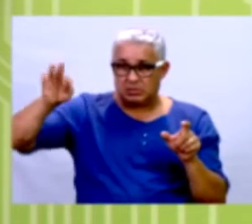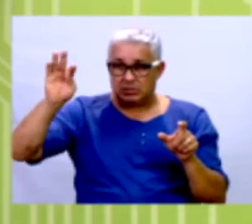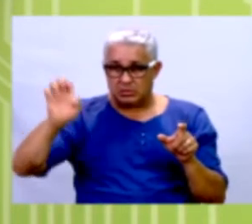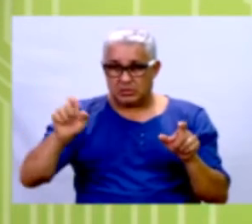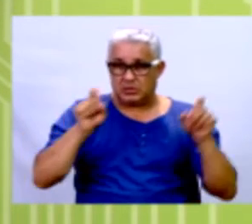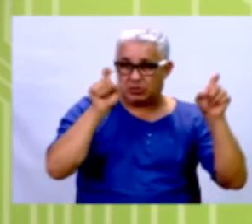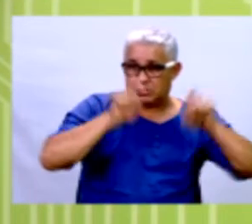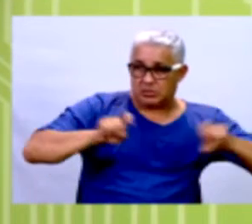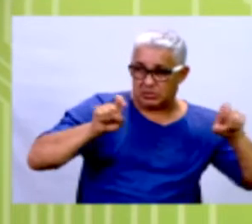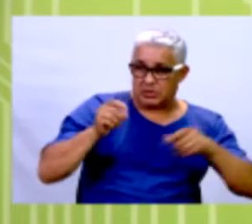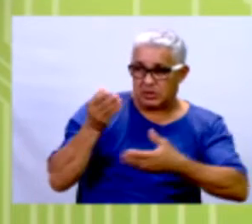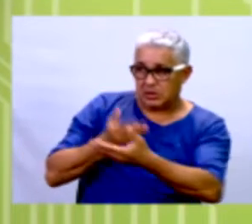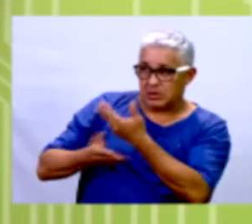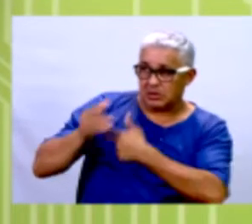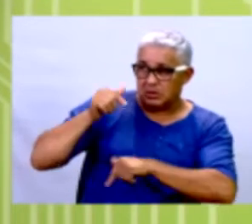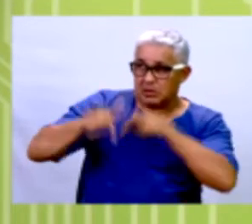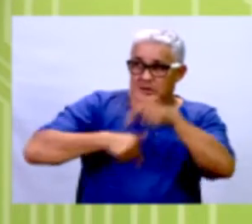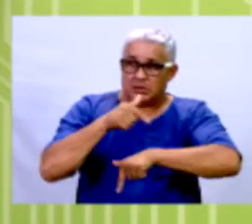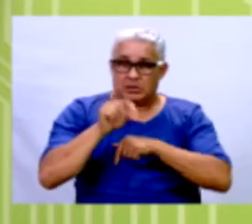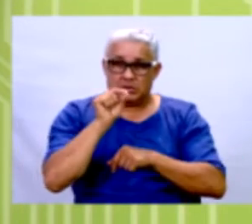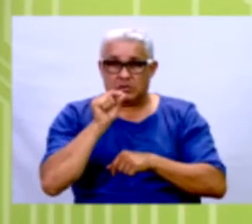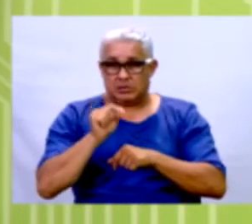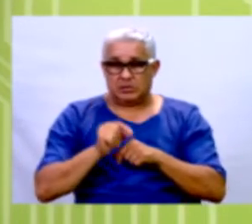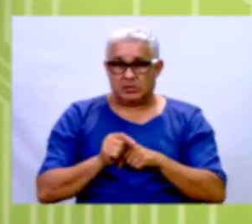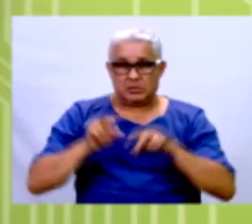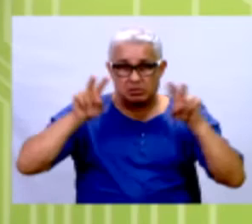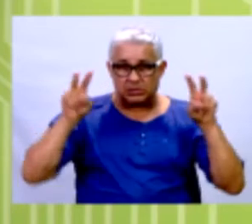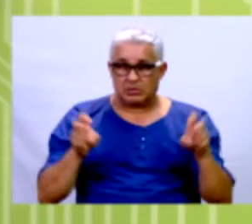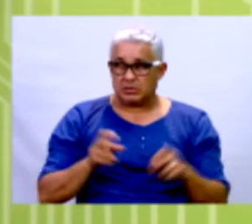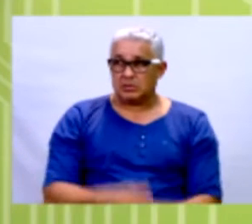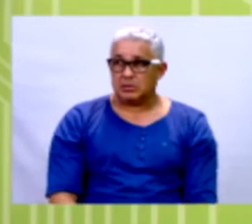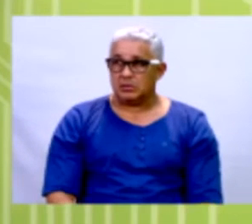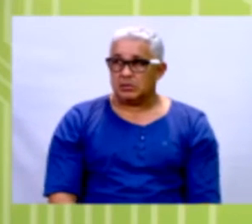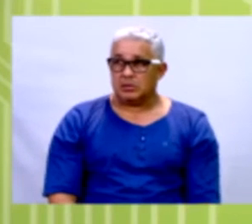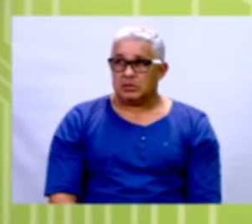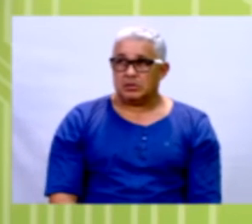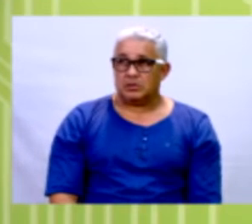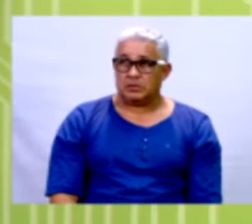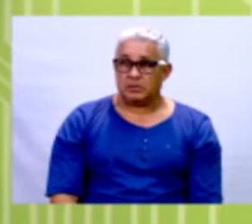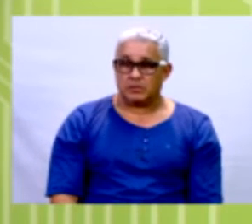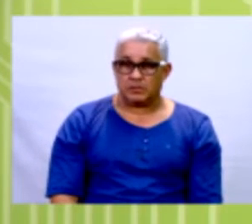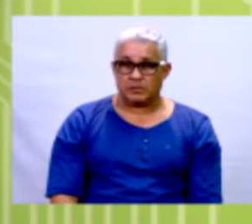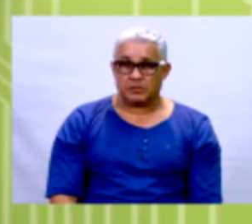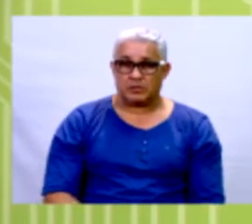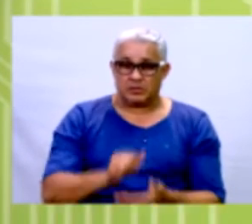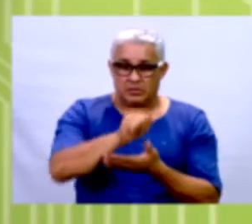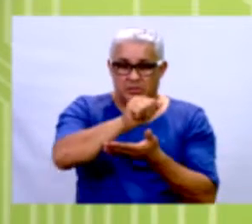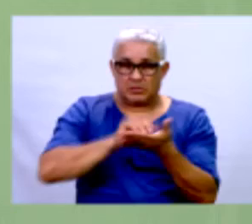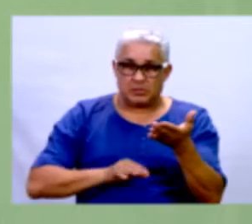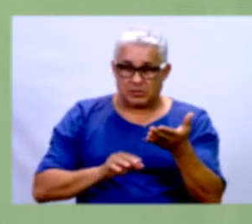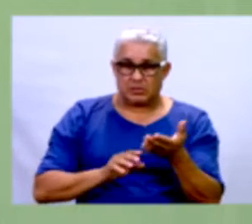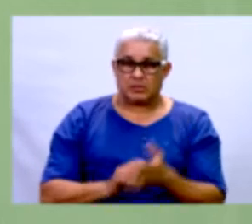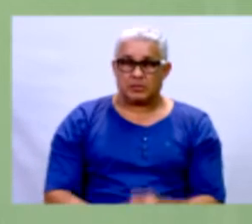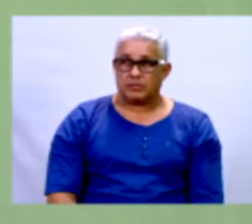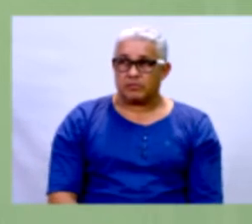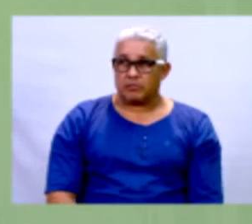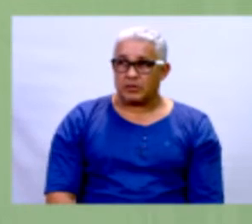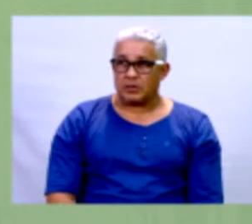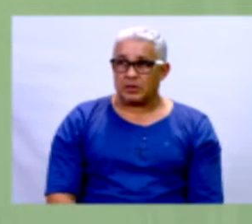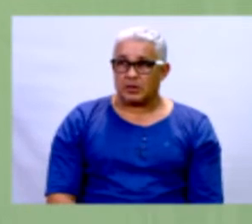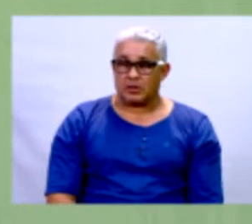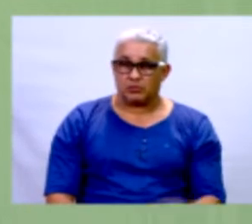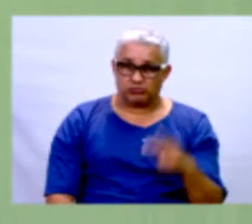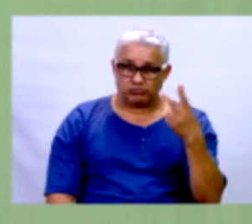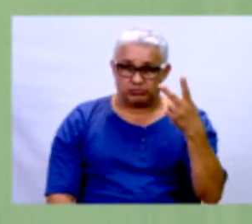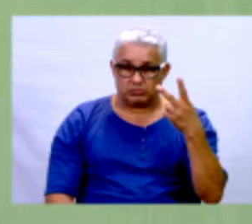vai trabalhar nessa questão, né? Bom, vamos à nossa próxima atividade. O